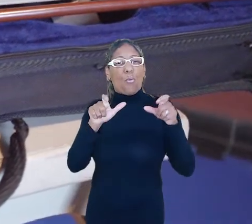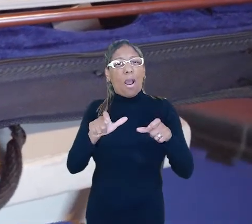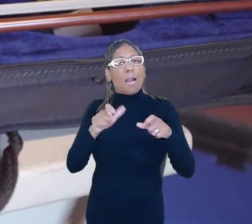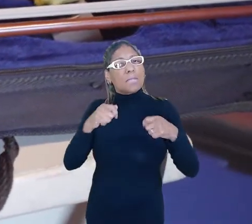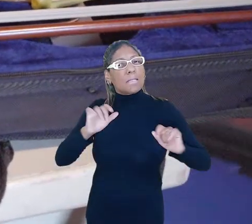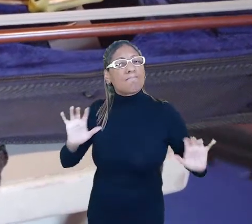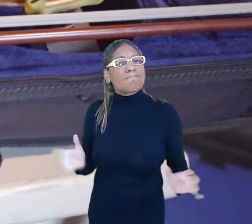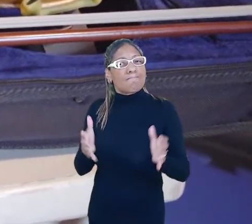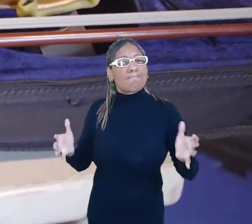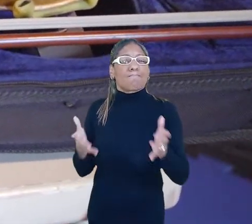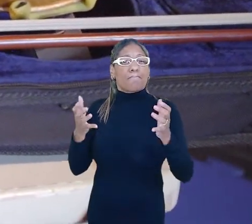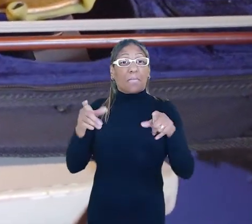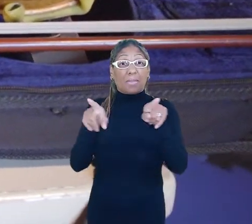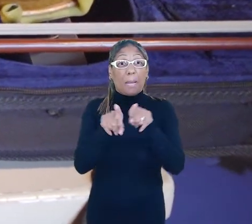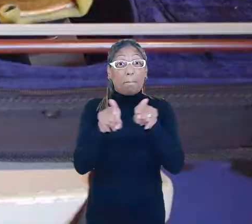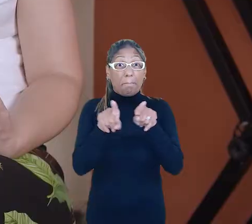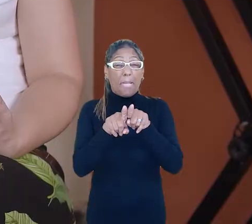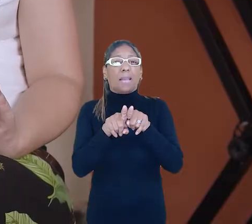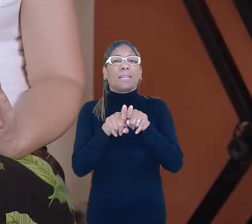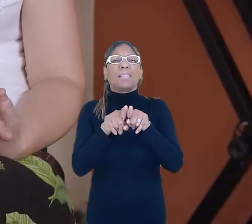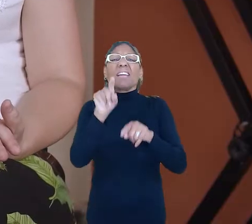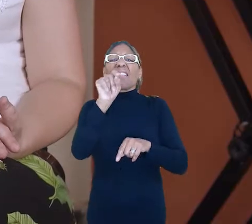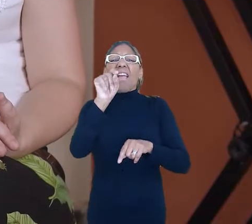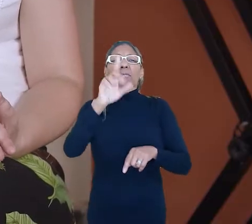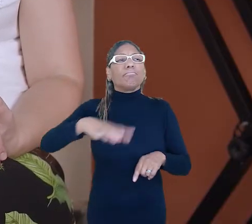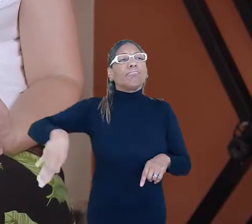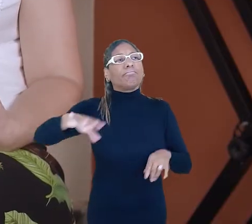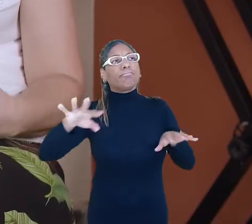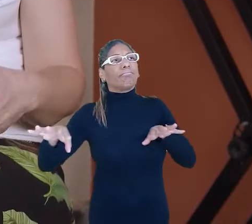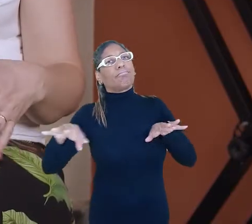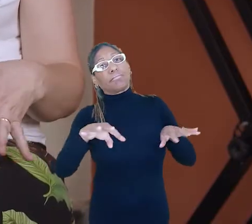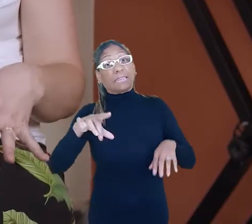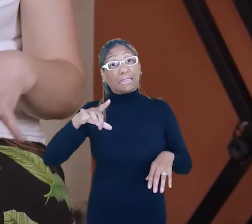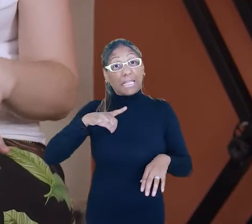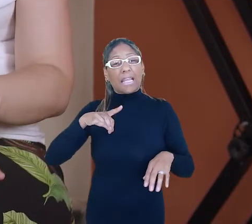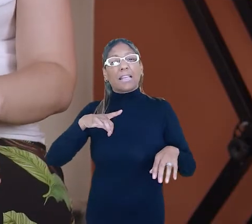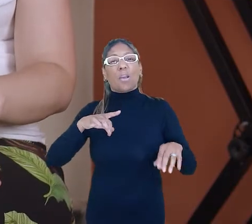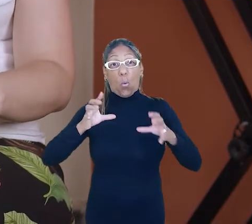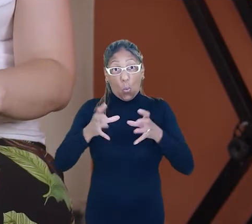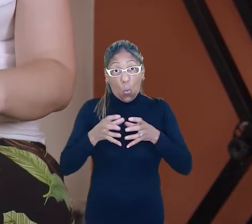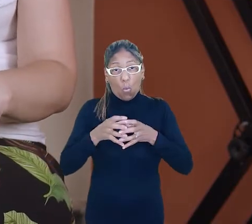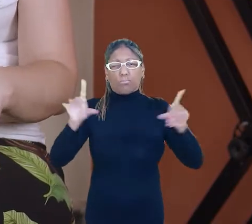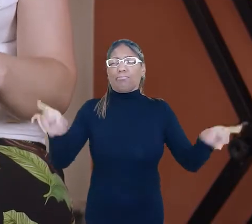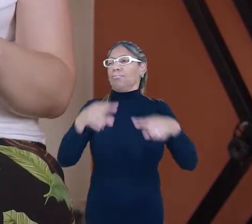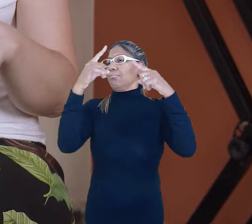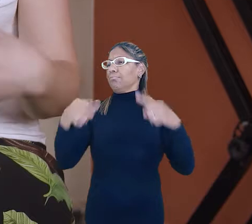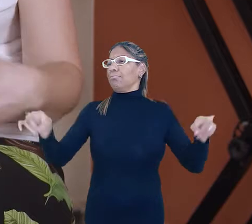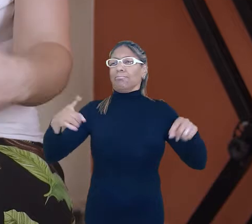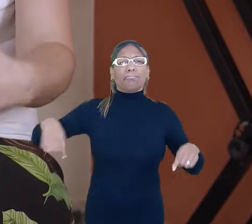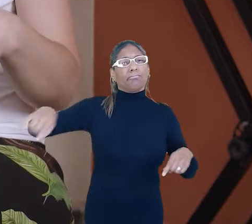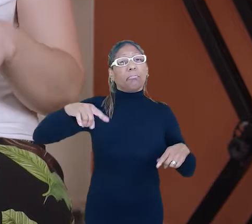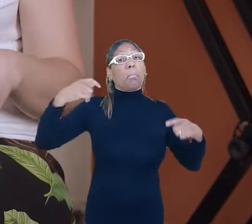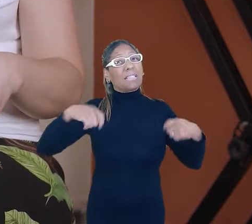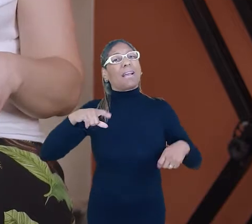ser trabalhado. Andréia. E também a questão do público, né? Eu acho que se a gente tem uma orquestra, a gente precisa